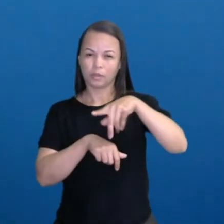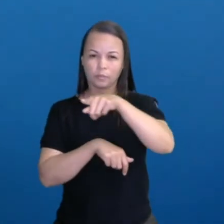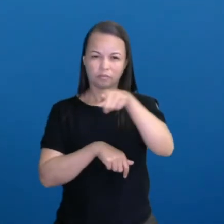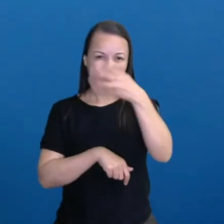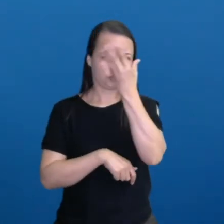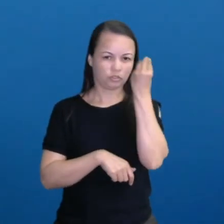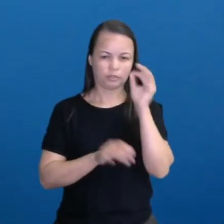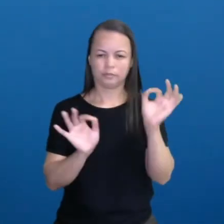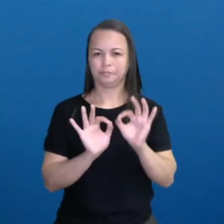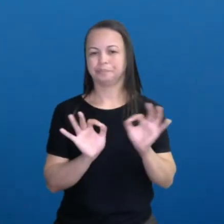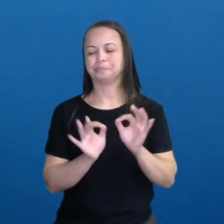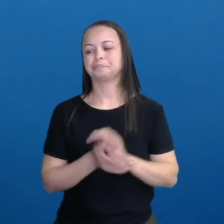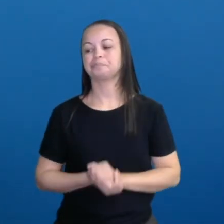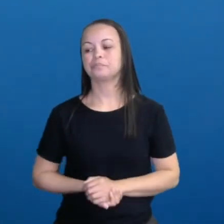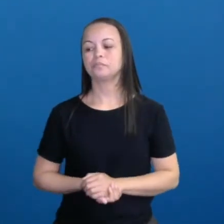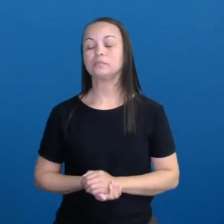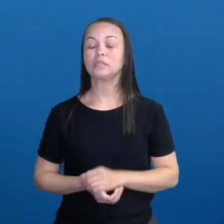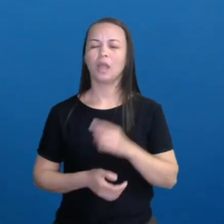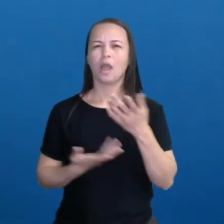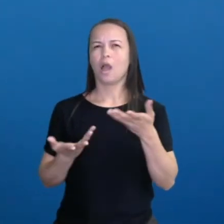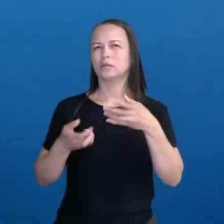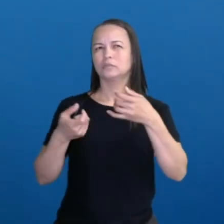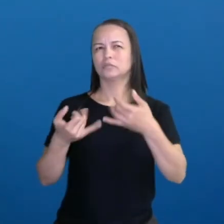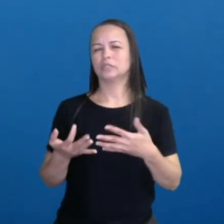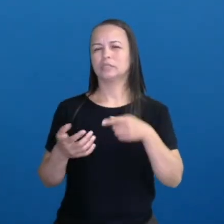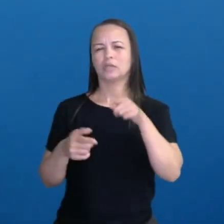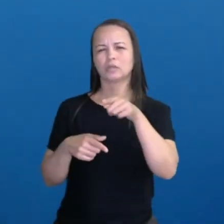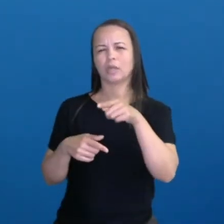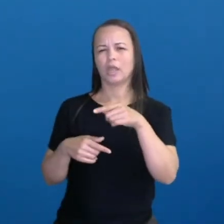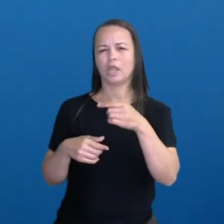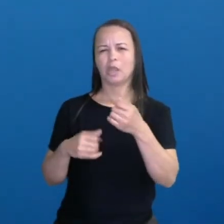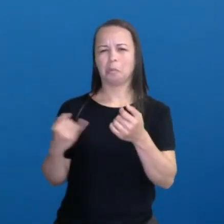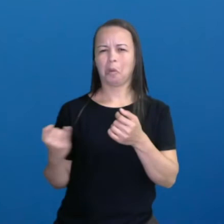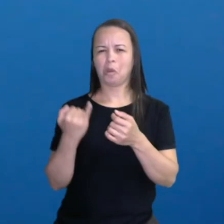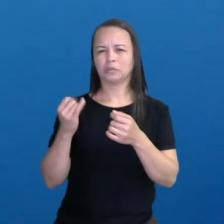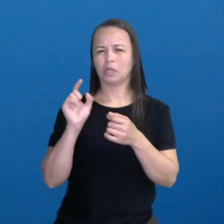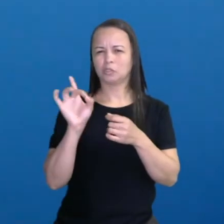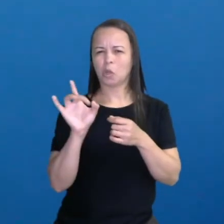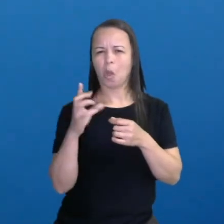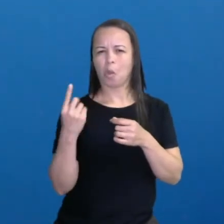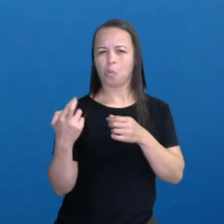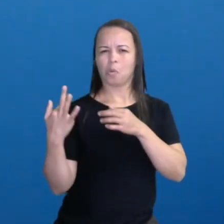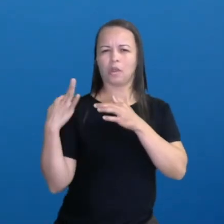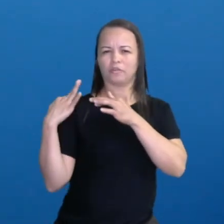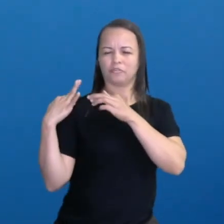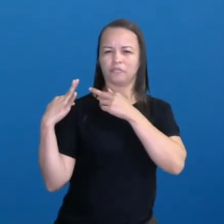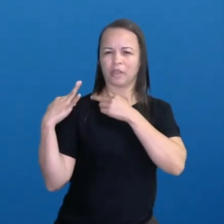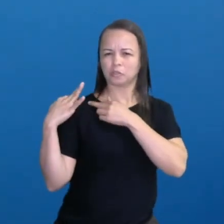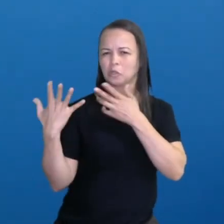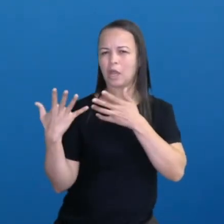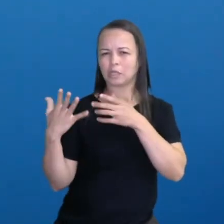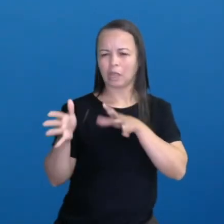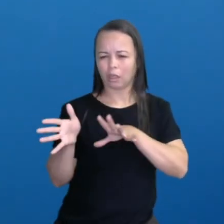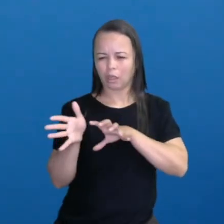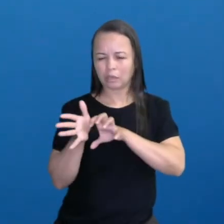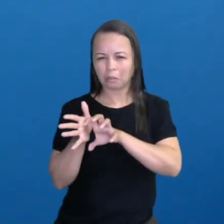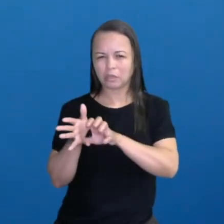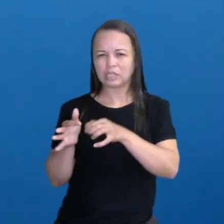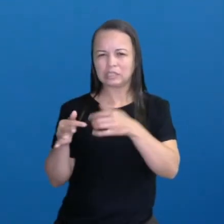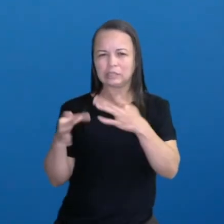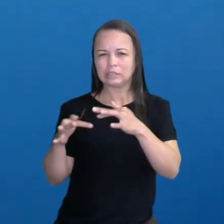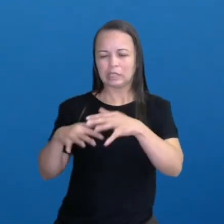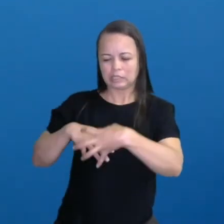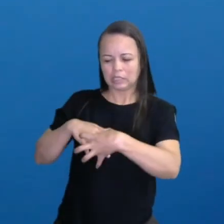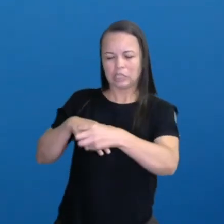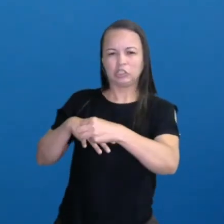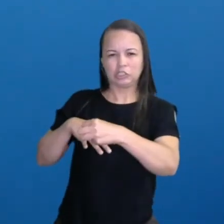Qual a função dela? Se alguém disser para você, o apêndice só tem uma função, é ele se infeccionar, ficar devidamente apto a ser